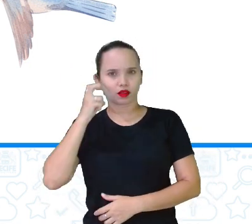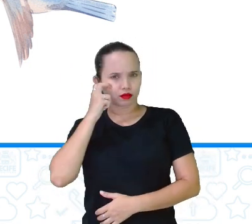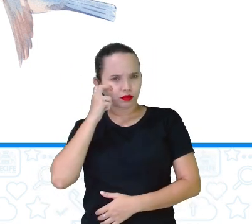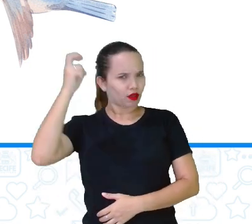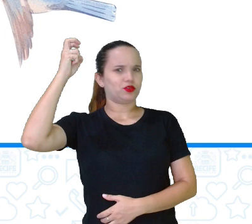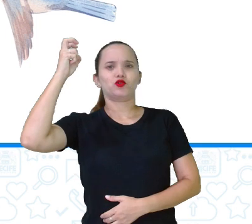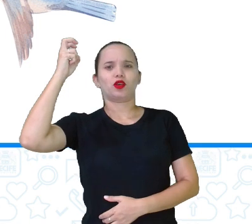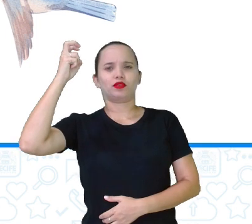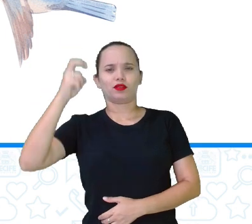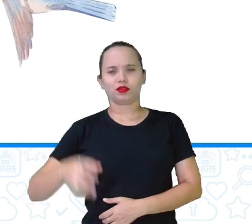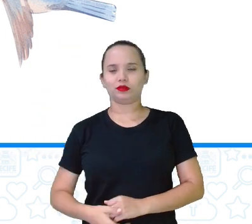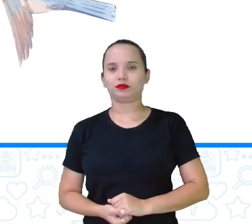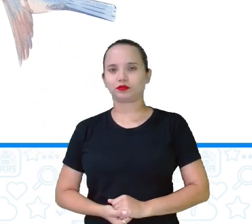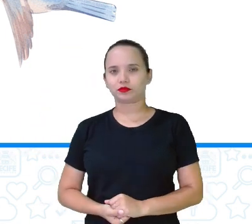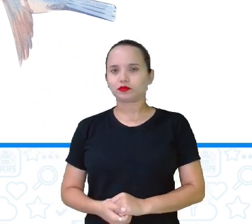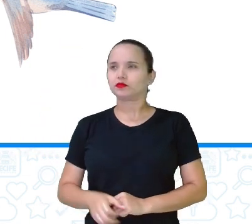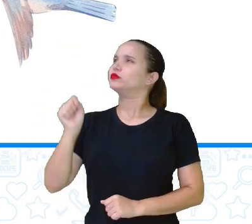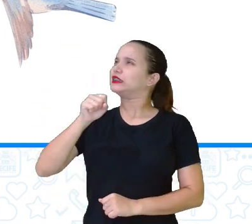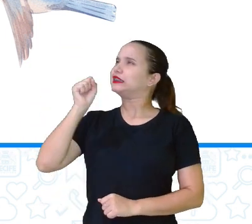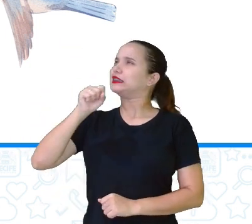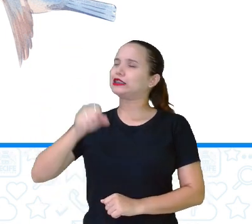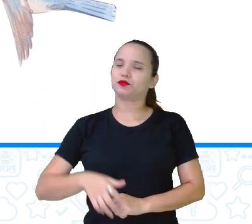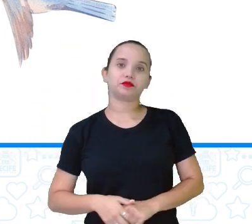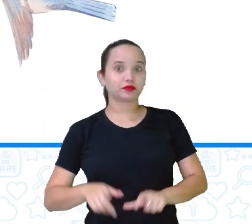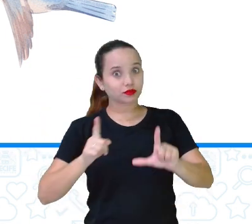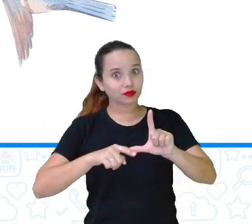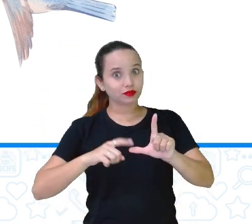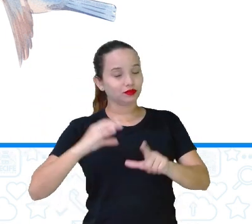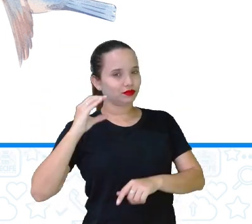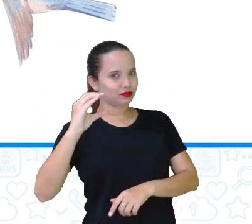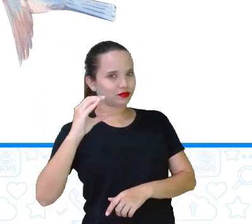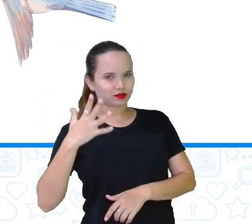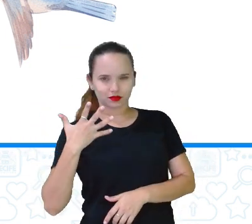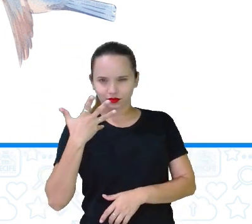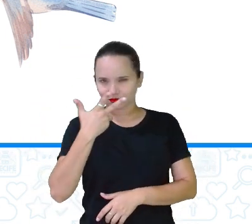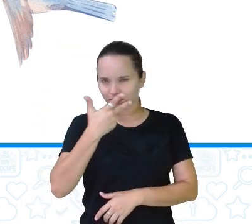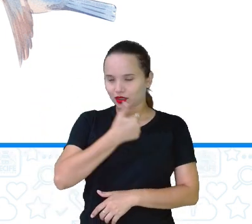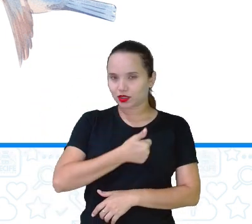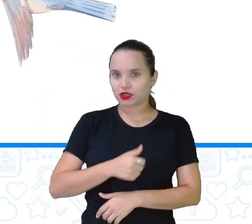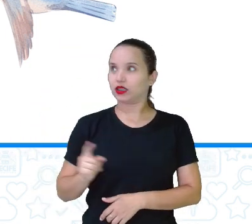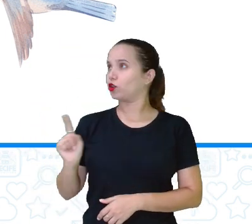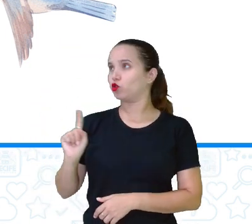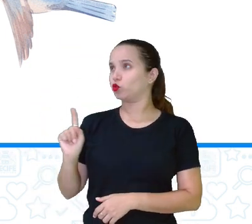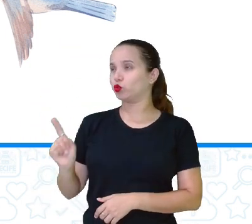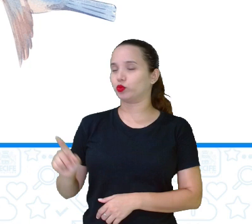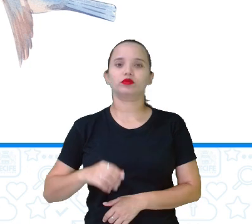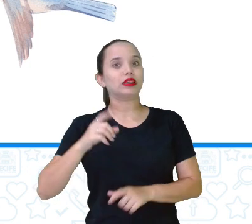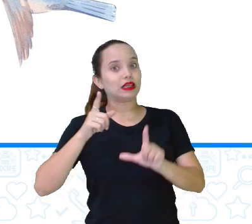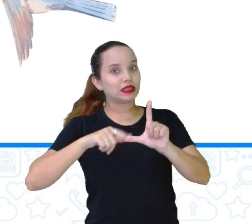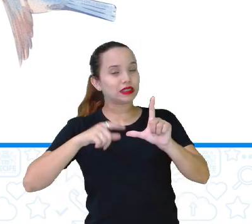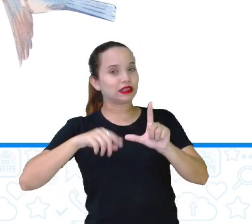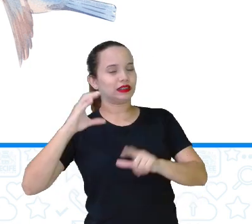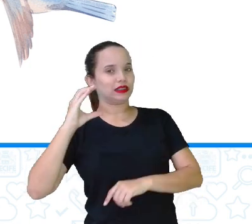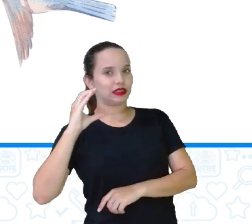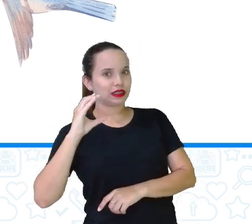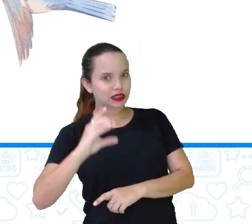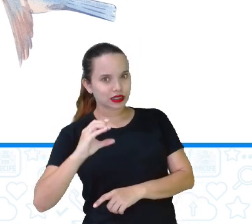esperteza. Sim. C, beleza. D, bondade.